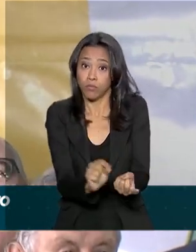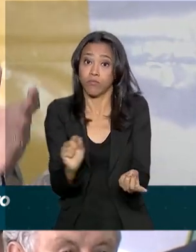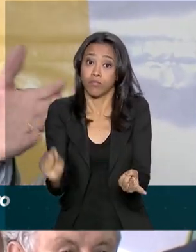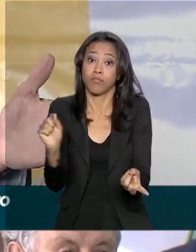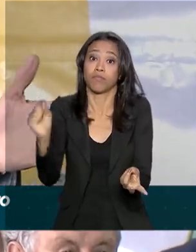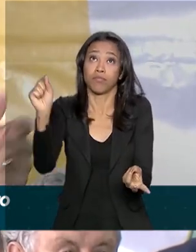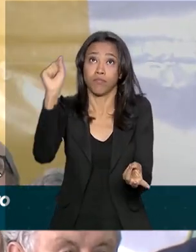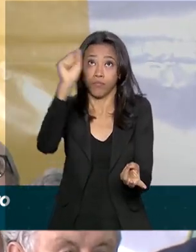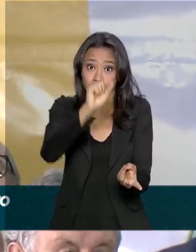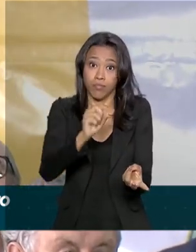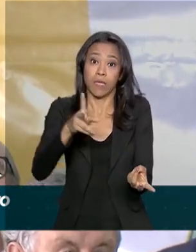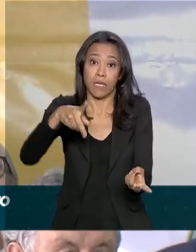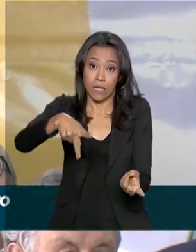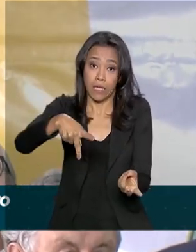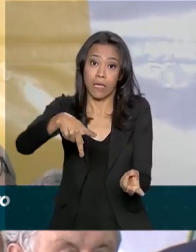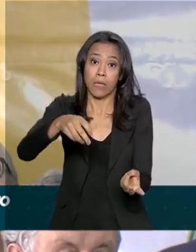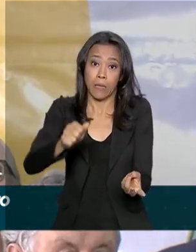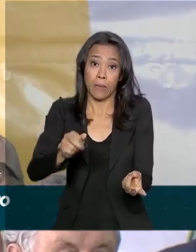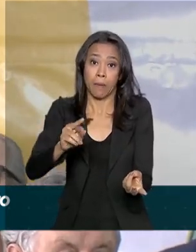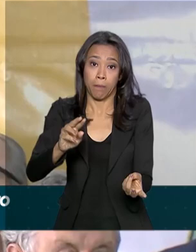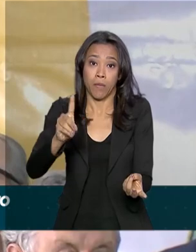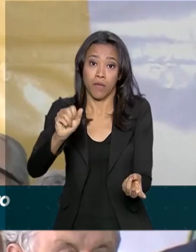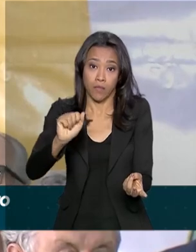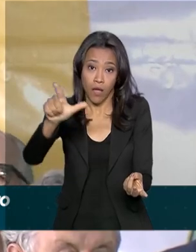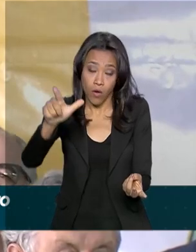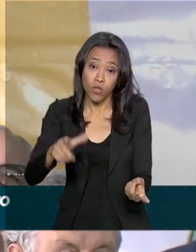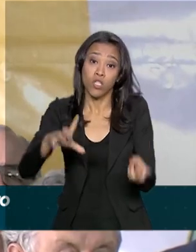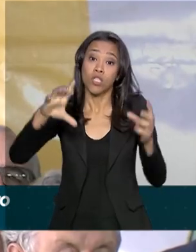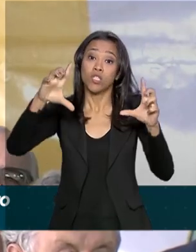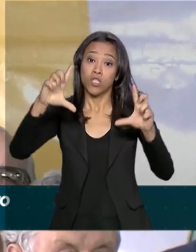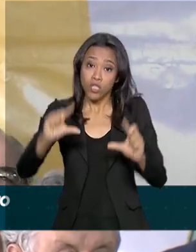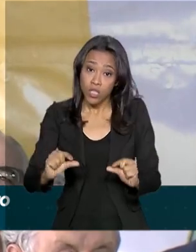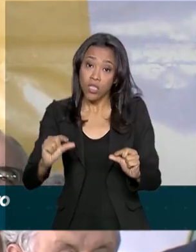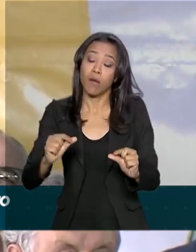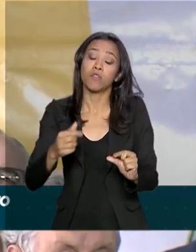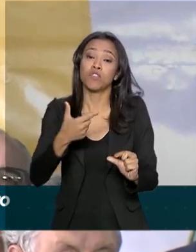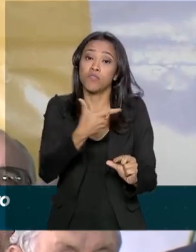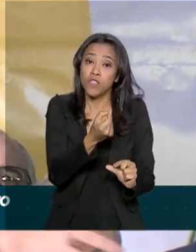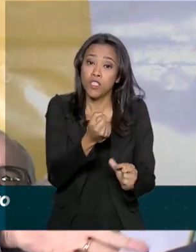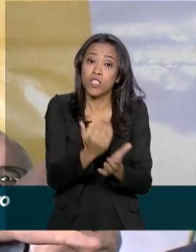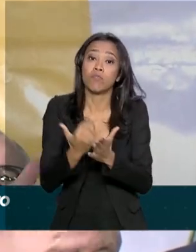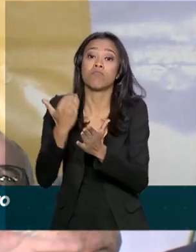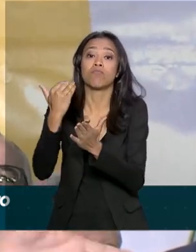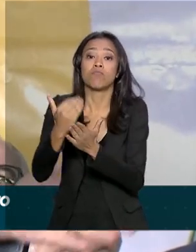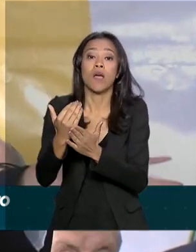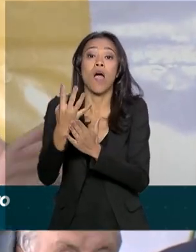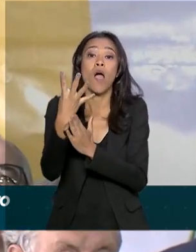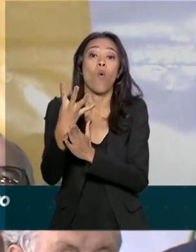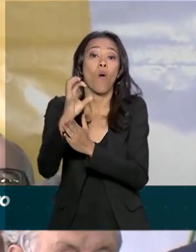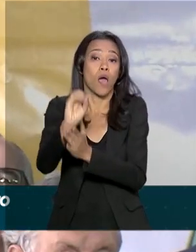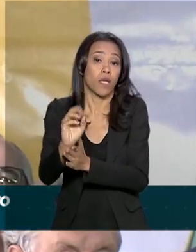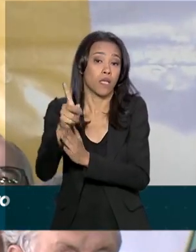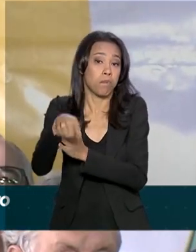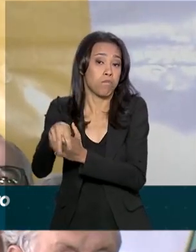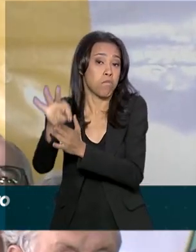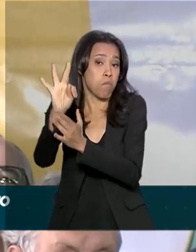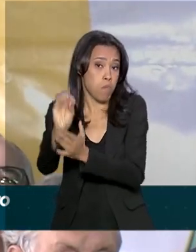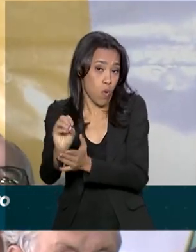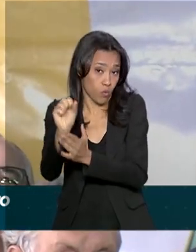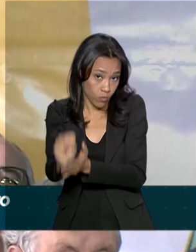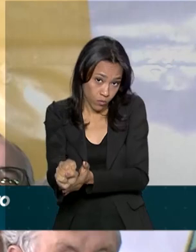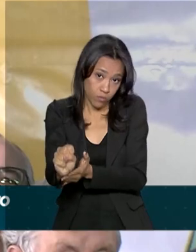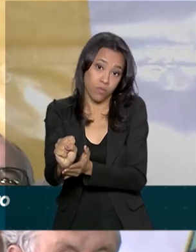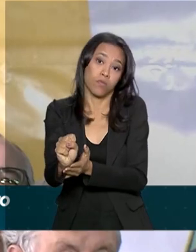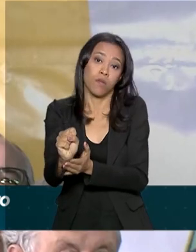eletrônicas, sugerimos ao Parlamento passar de 20 para 40 pontos a pontuação máxima para que a carteira